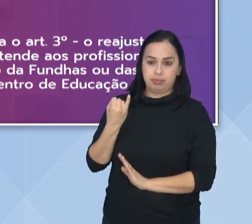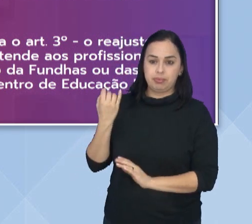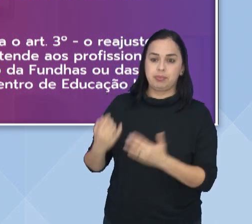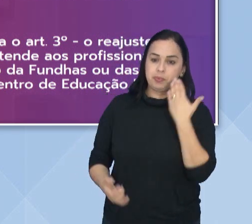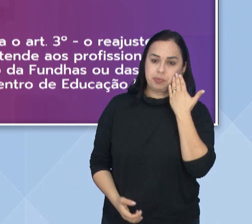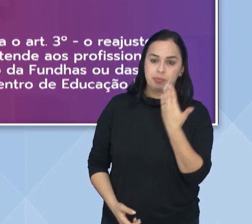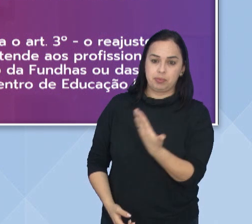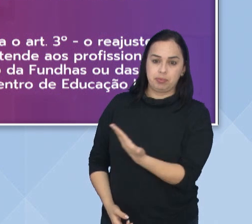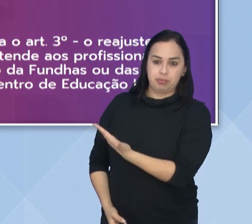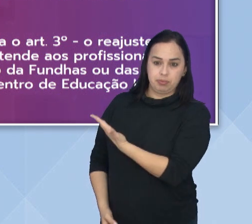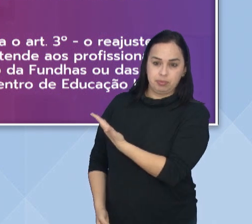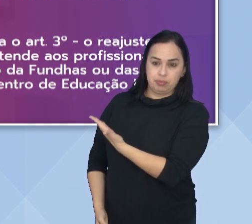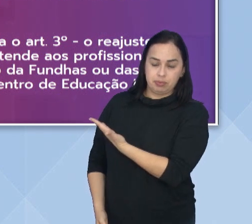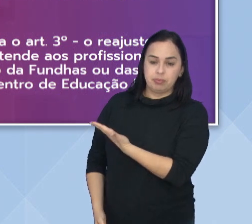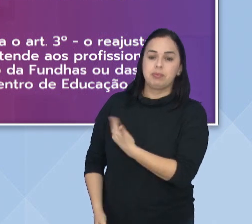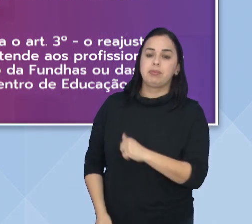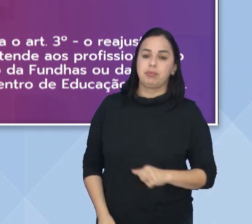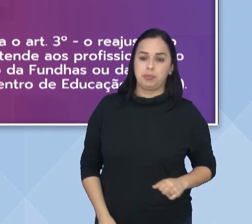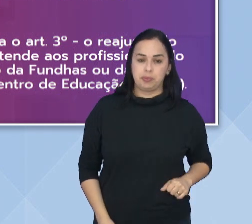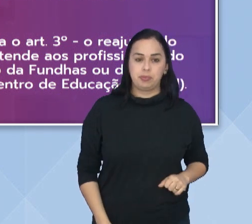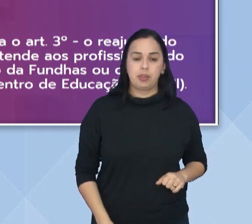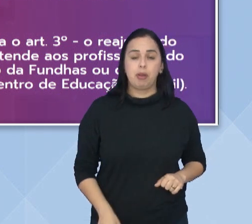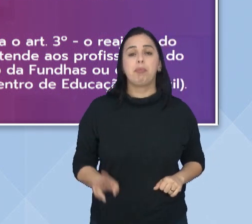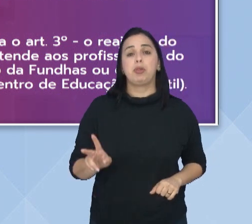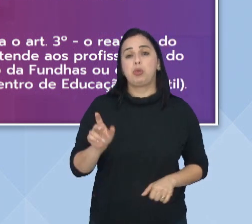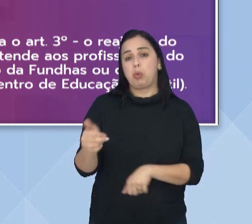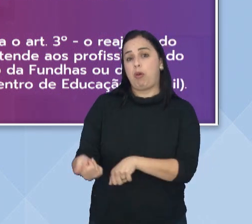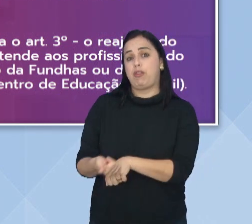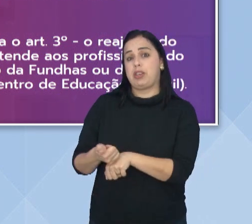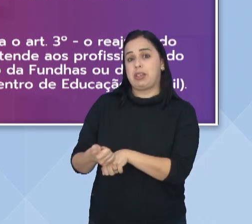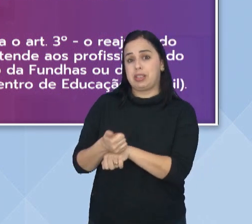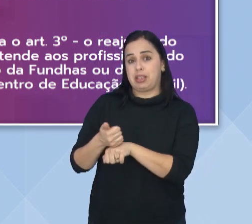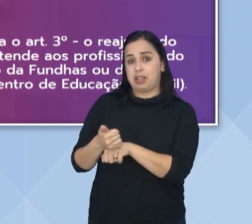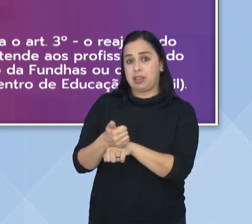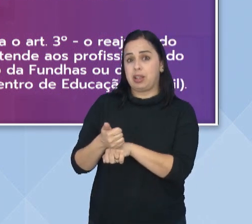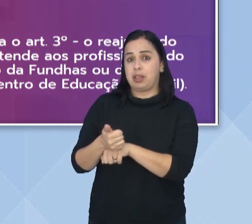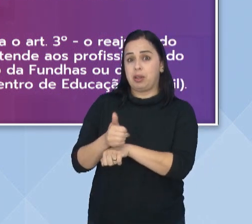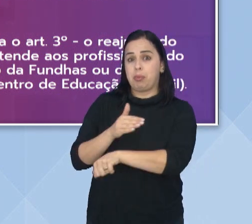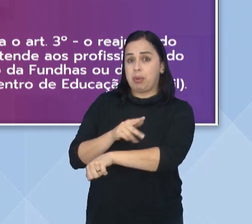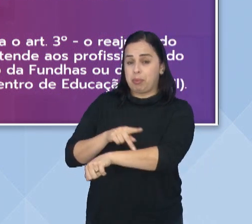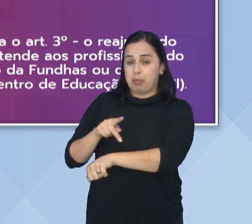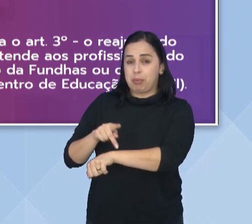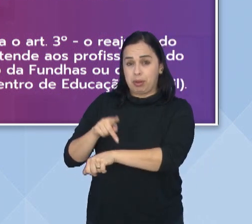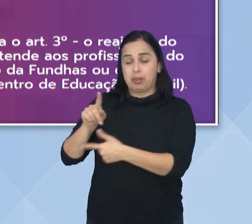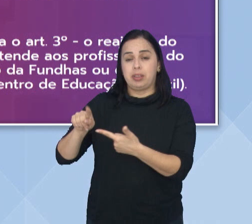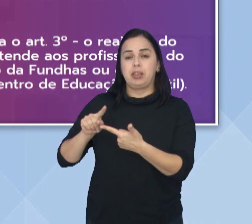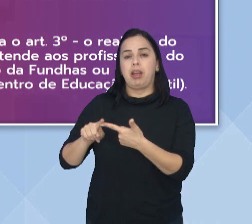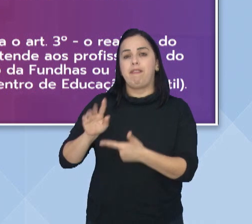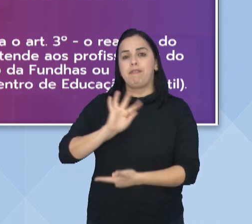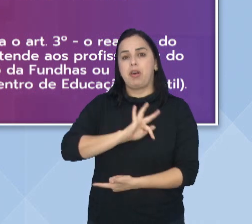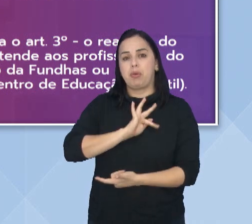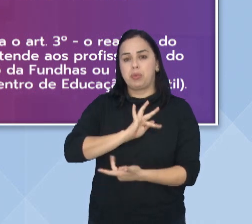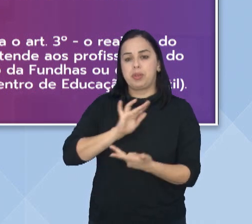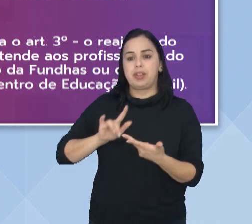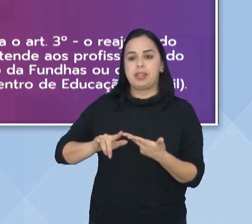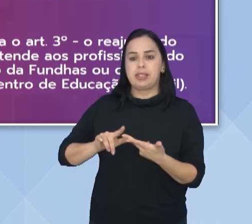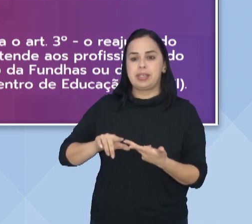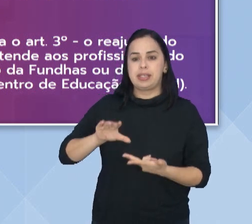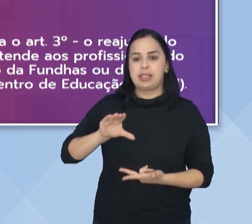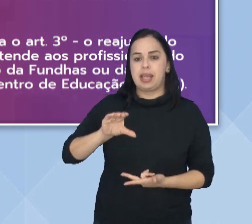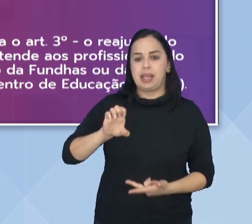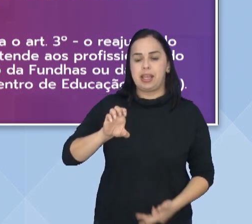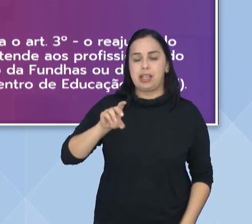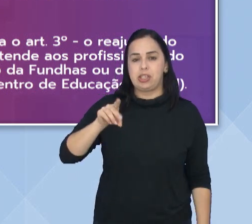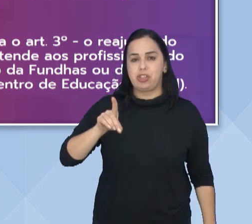é a emenda colocando também para os profissionais do magistério, da Fundais e do CEDINS de São José